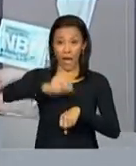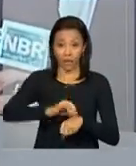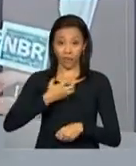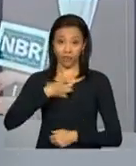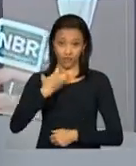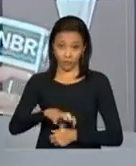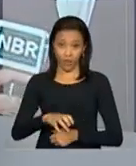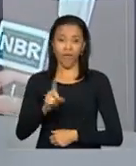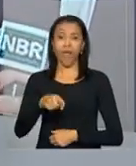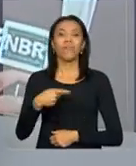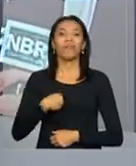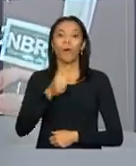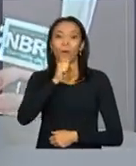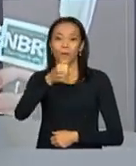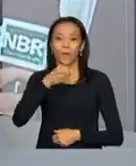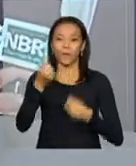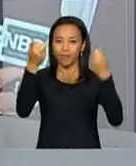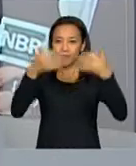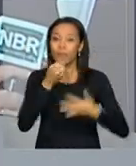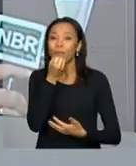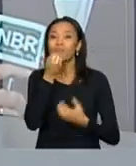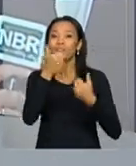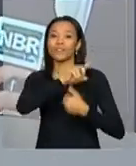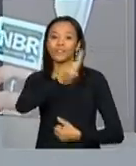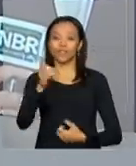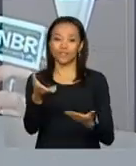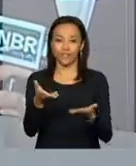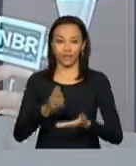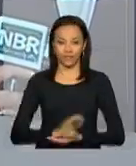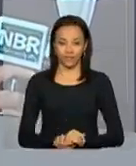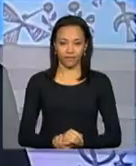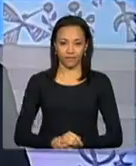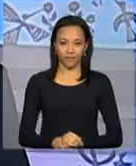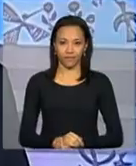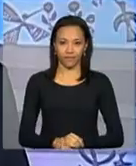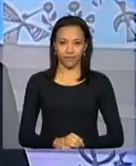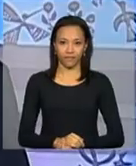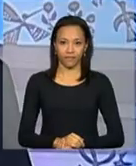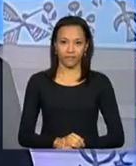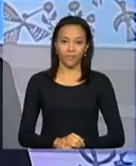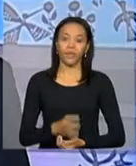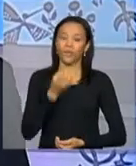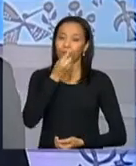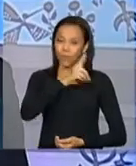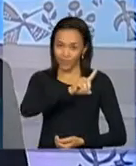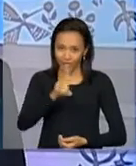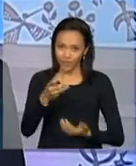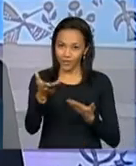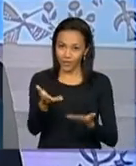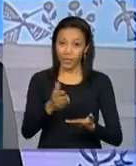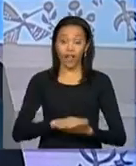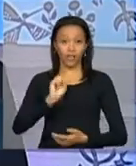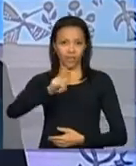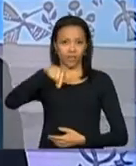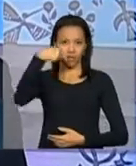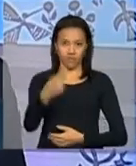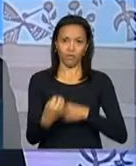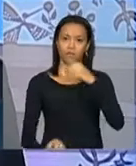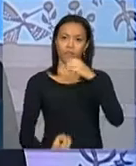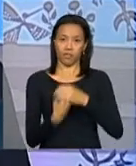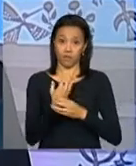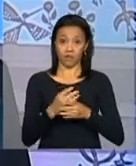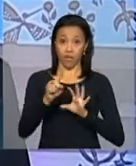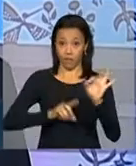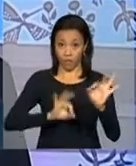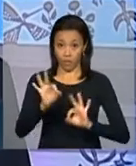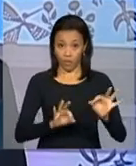lá está o repórter Paulo lávia Bom dia Paulo Bom dia Malu depois de lançar o plano safra para